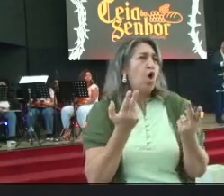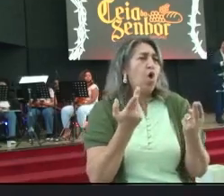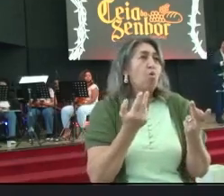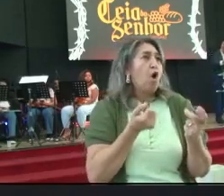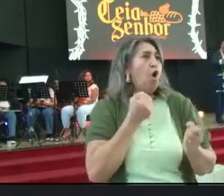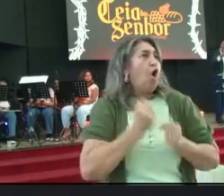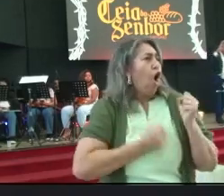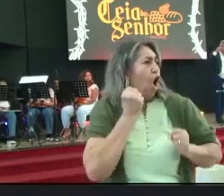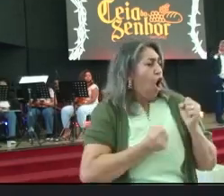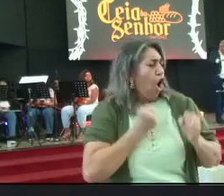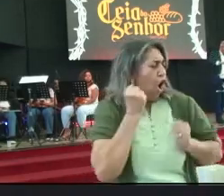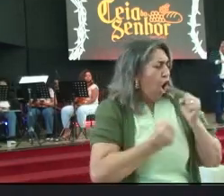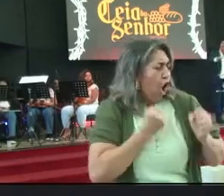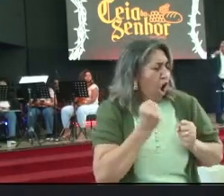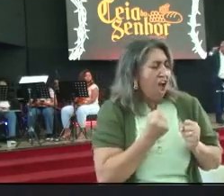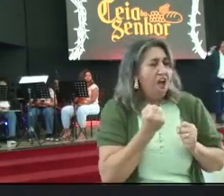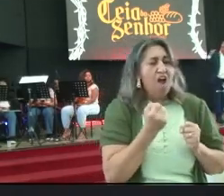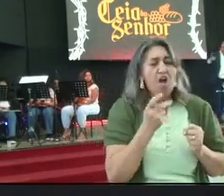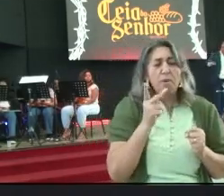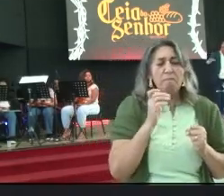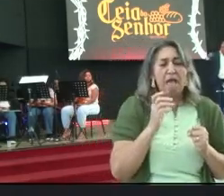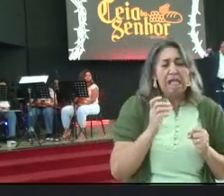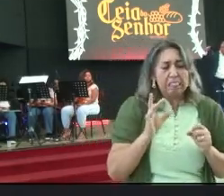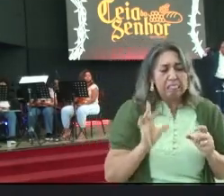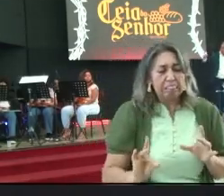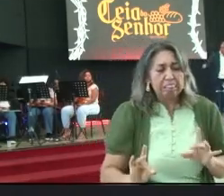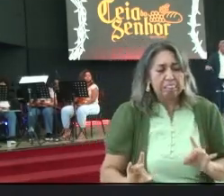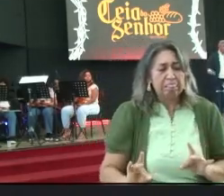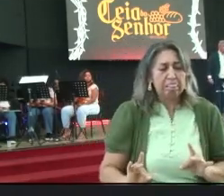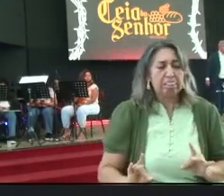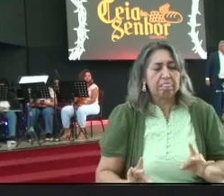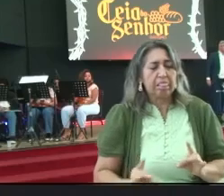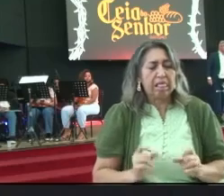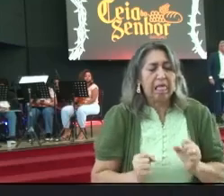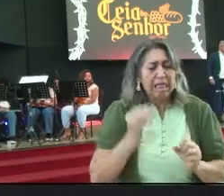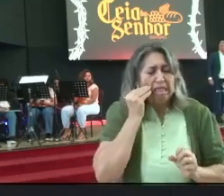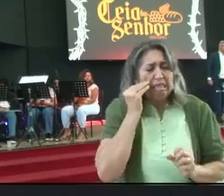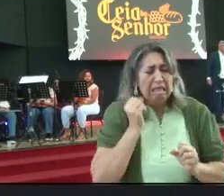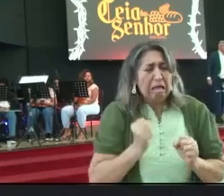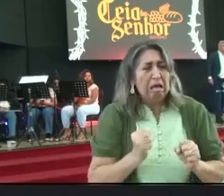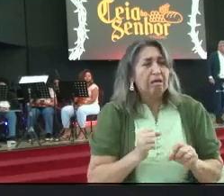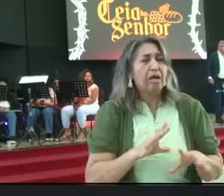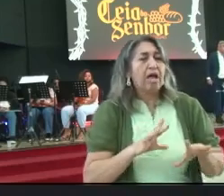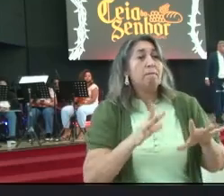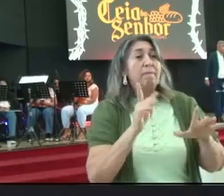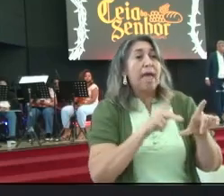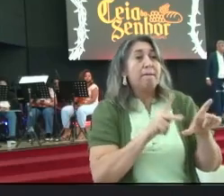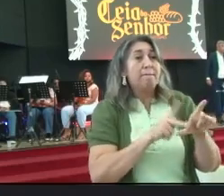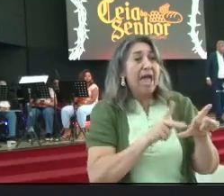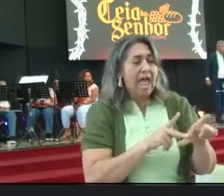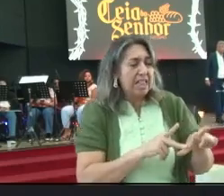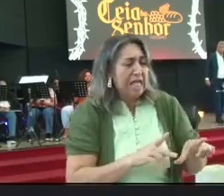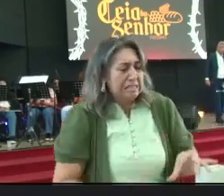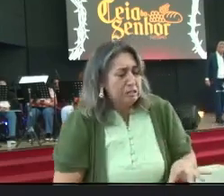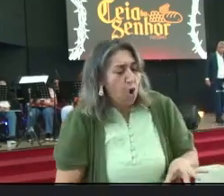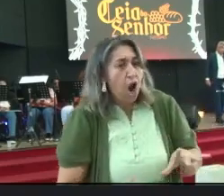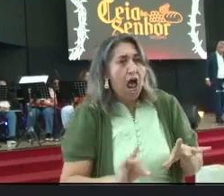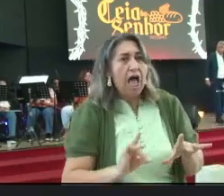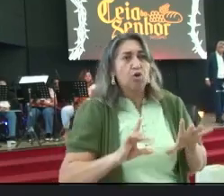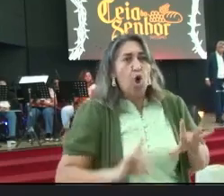correr com o pé pregado no chão. Vou repetir, presta atenção.